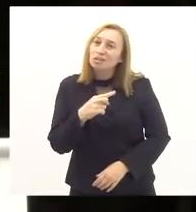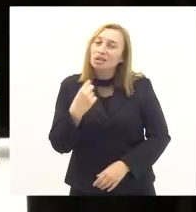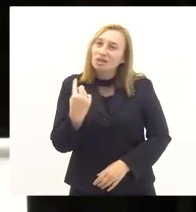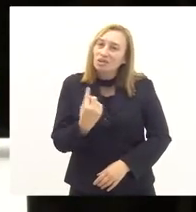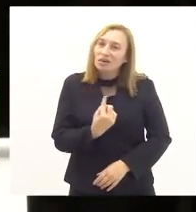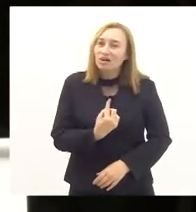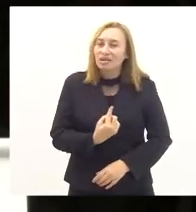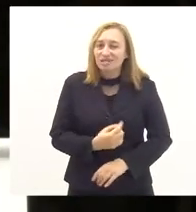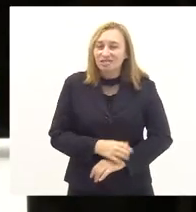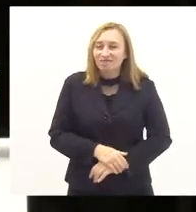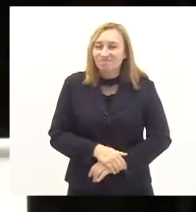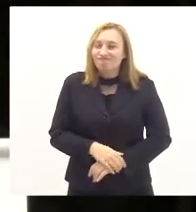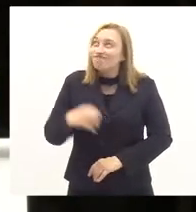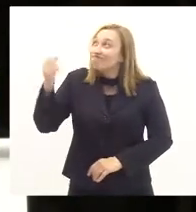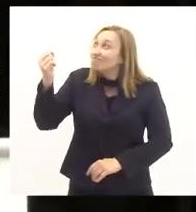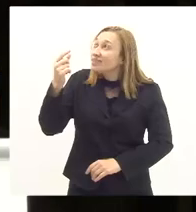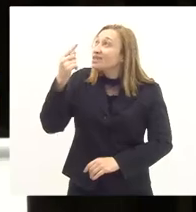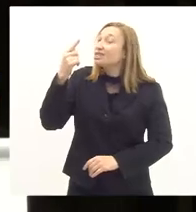inclusive,